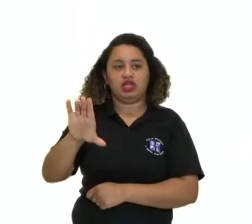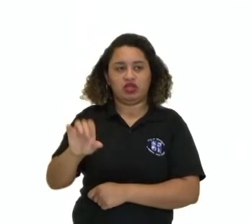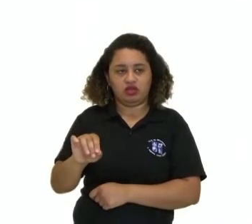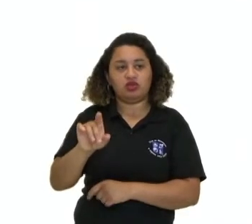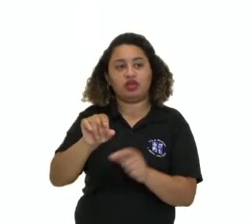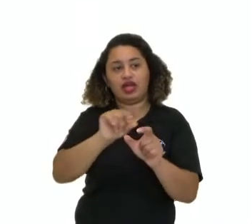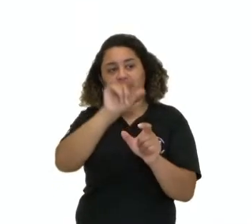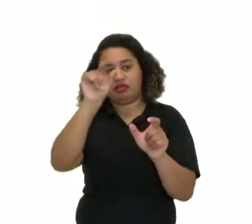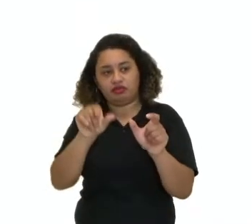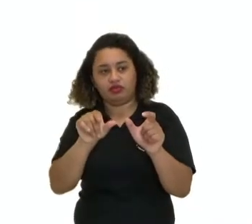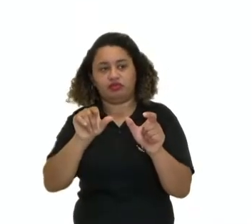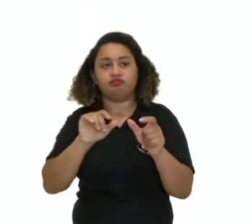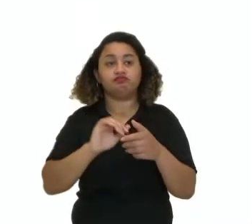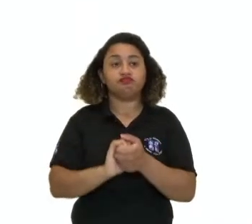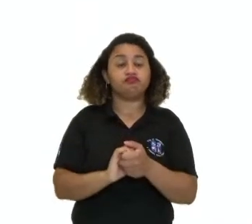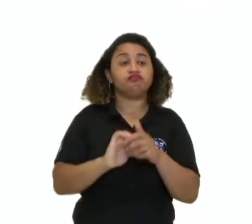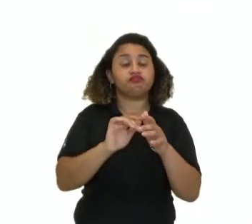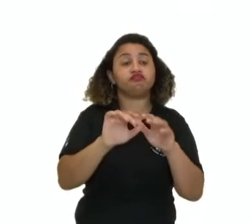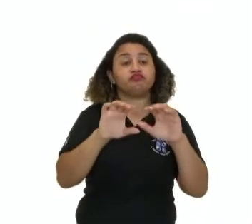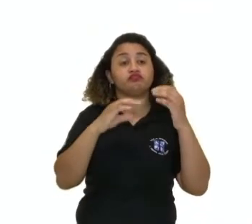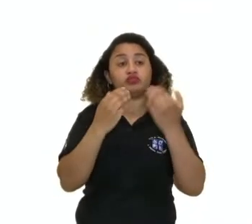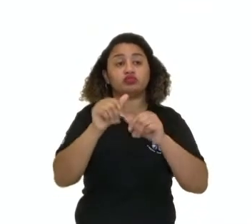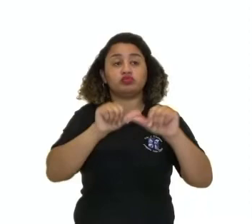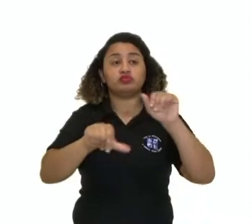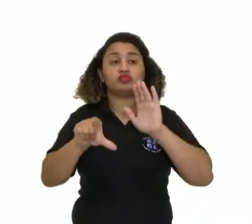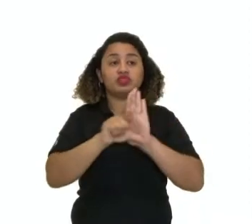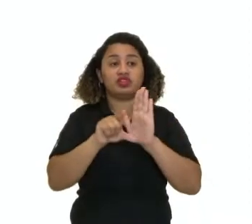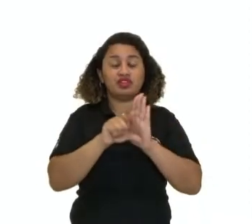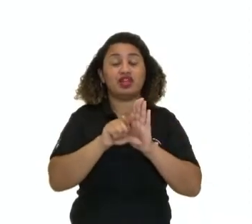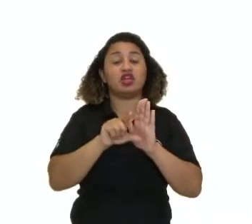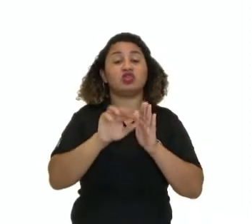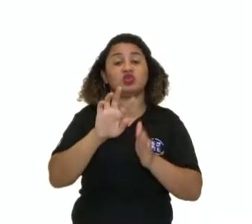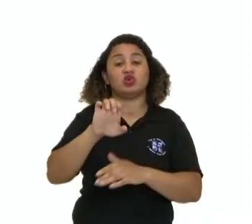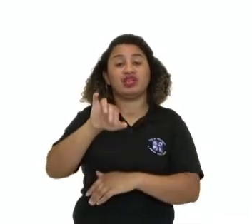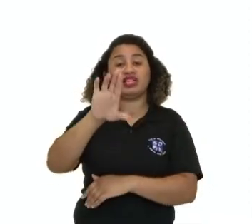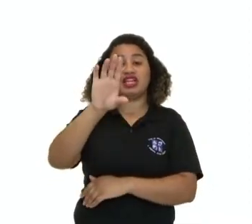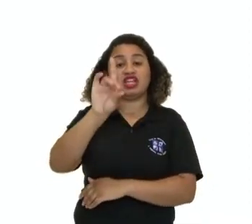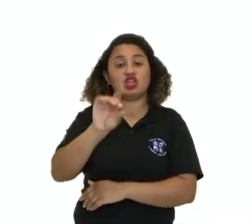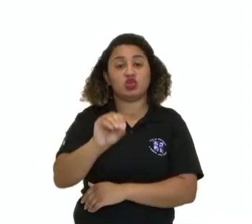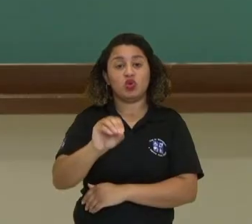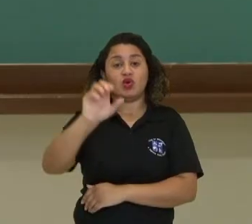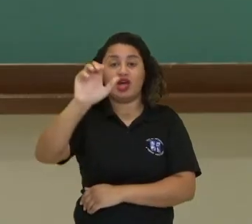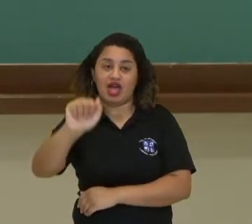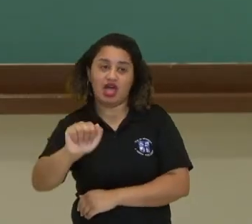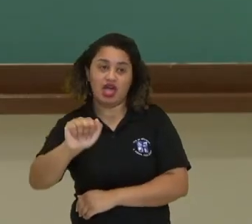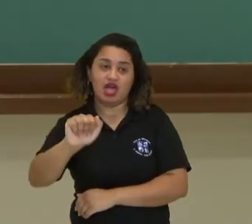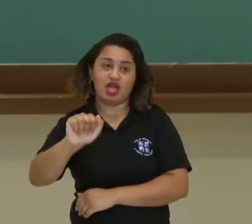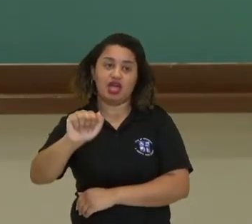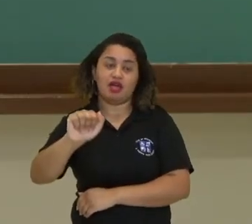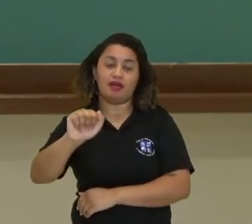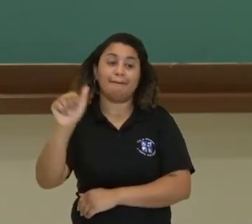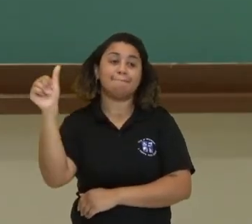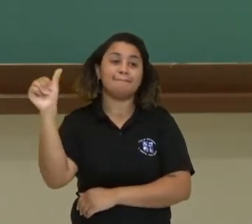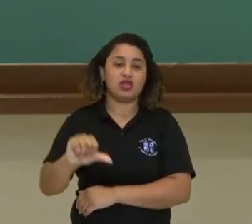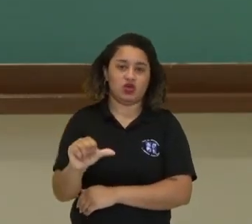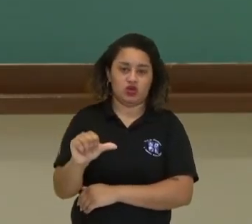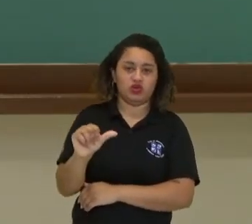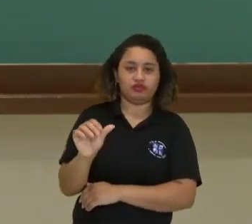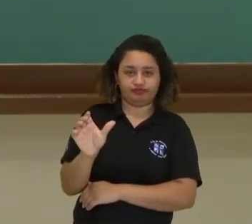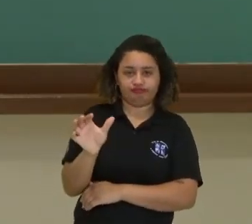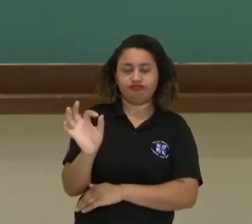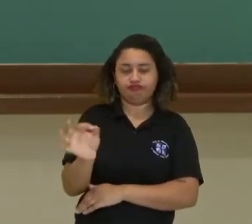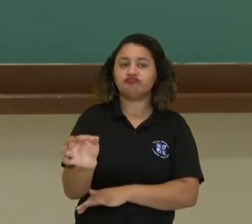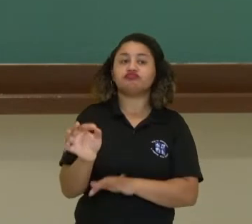congresso modificou a lei tornando a pior do que era antes gente pensa e o seguinte se